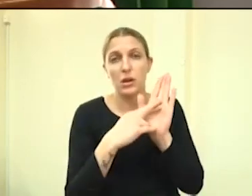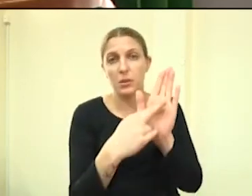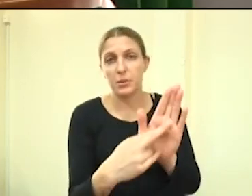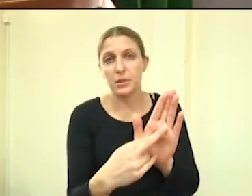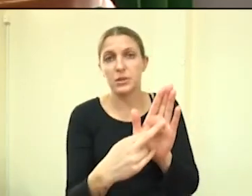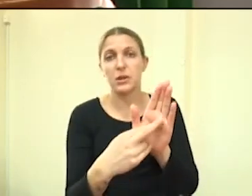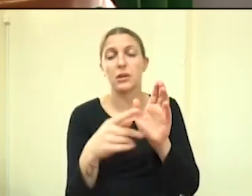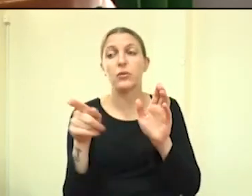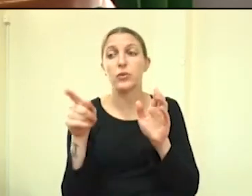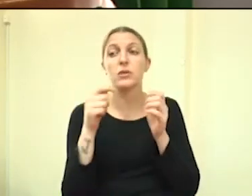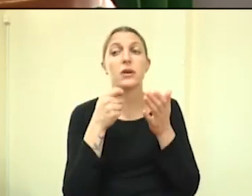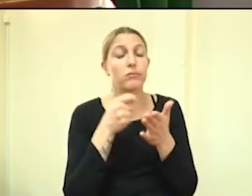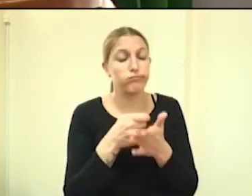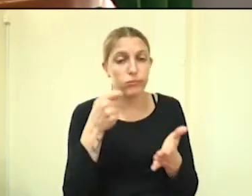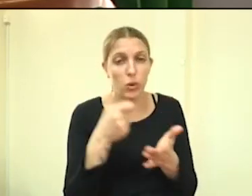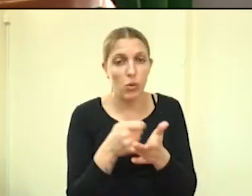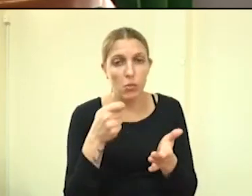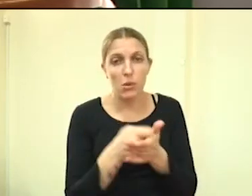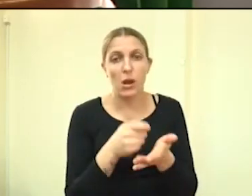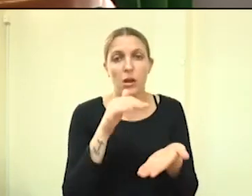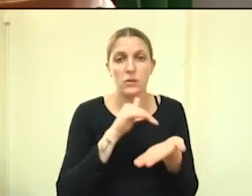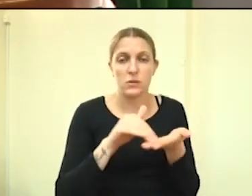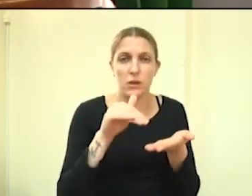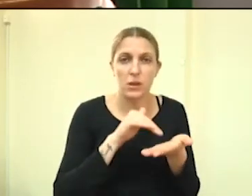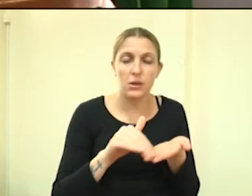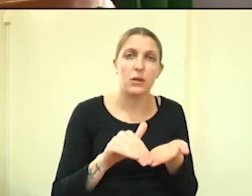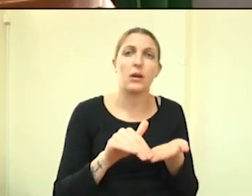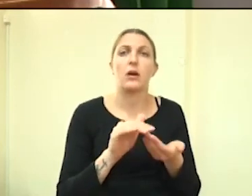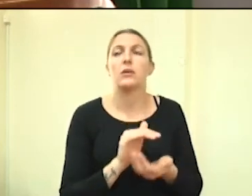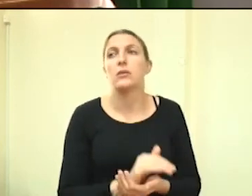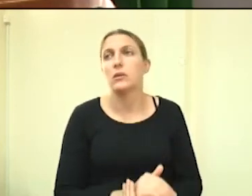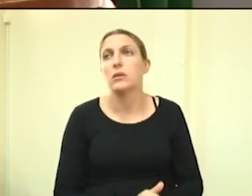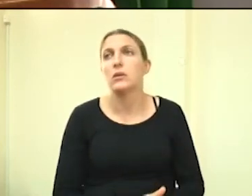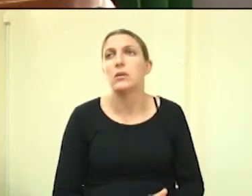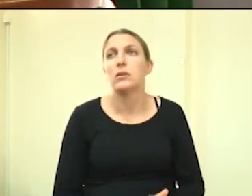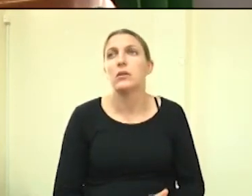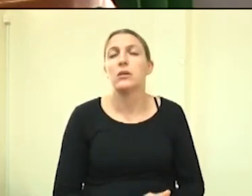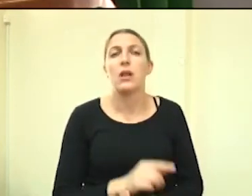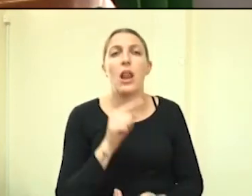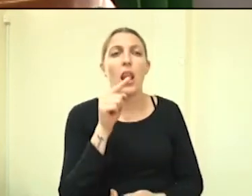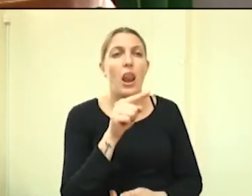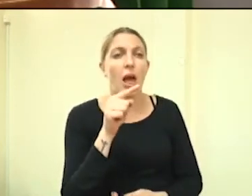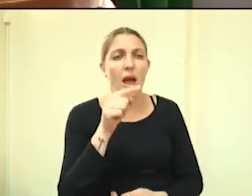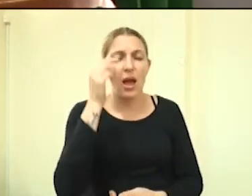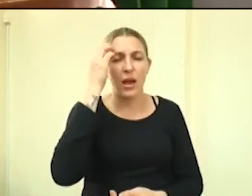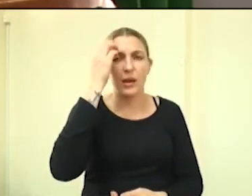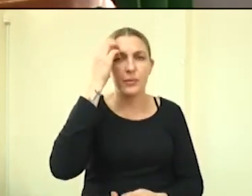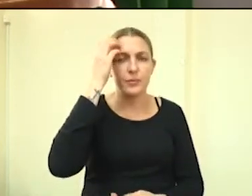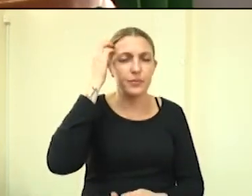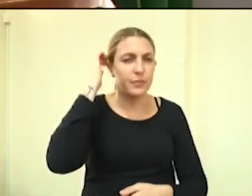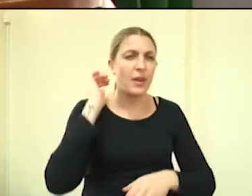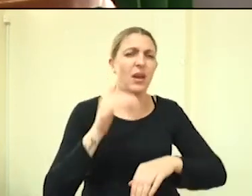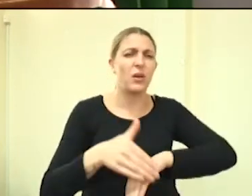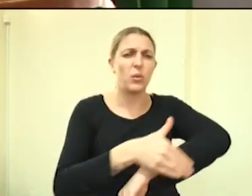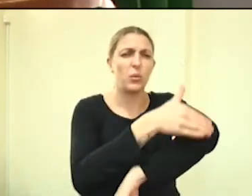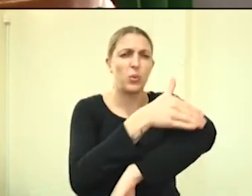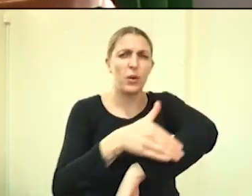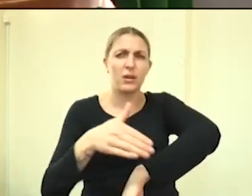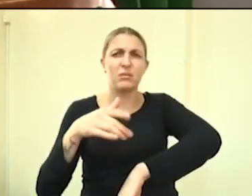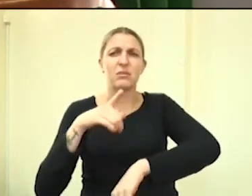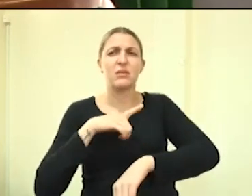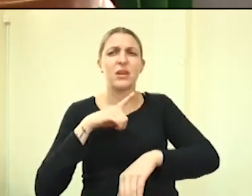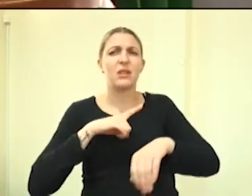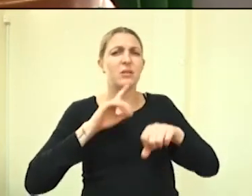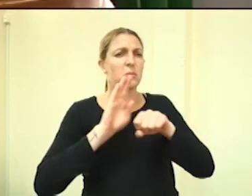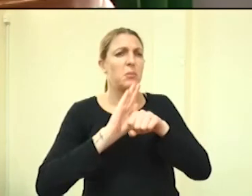para cobrar o secretário de obra. Que lá é uma entrada da comunidade, lá tem 5, 6